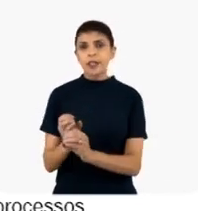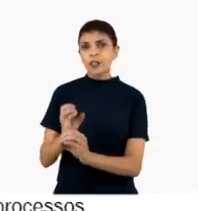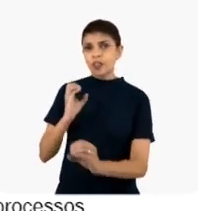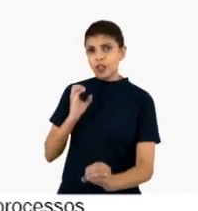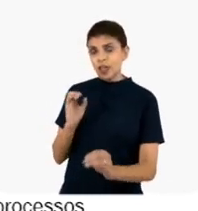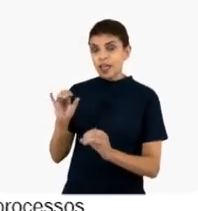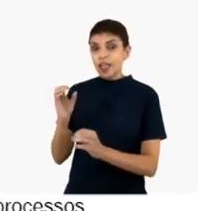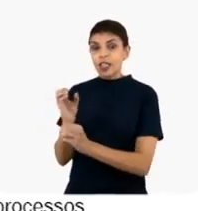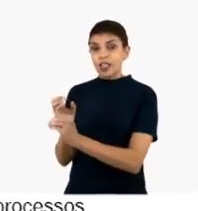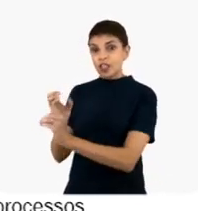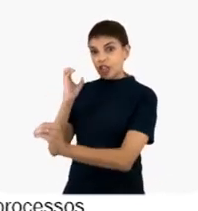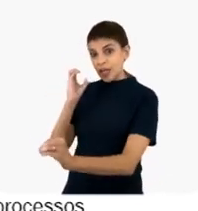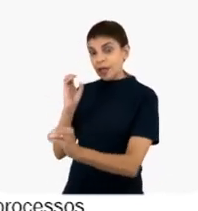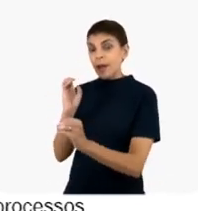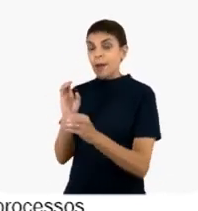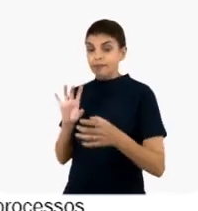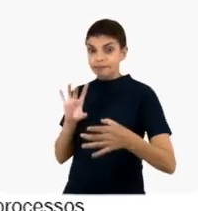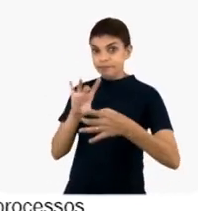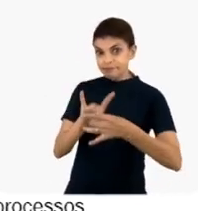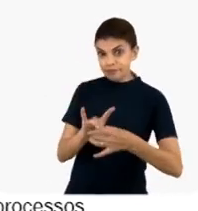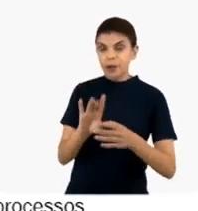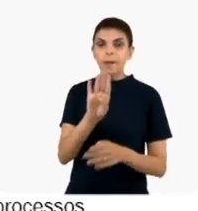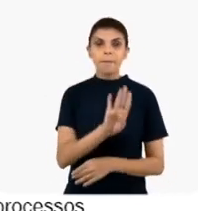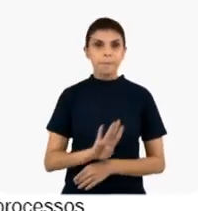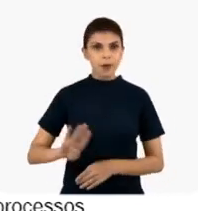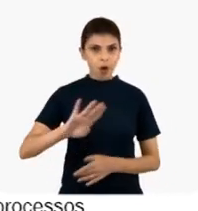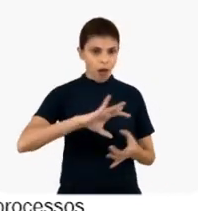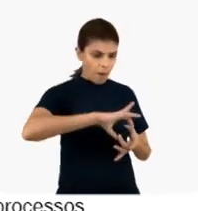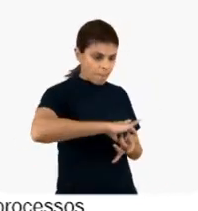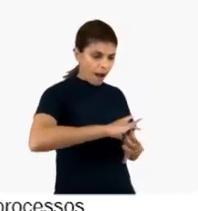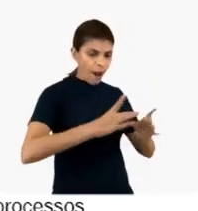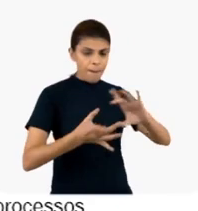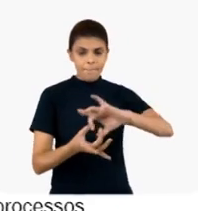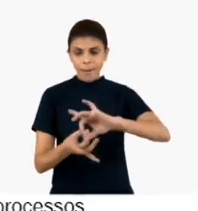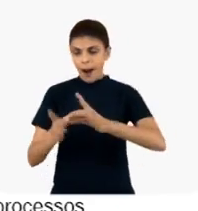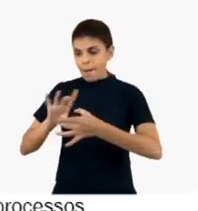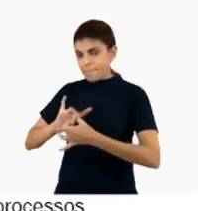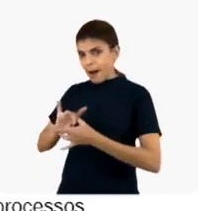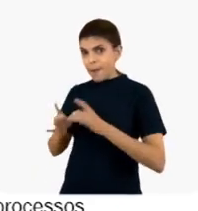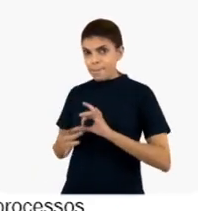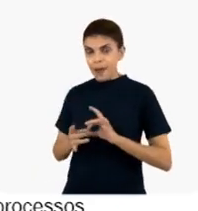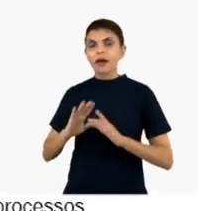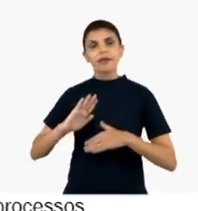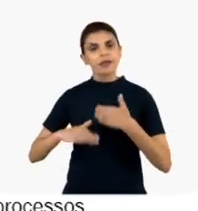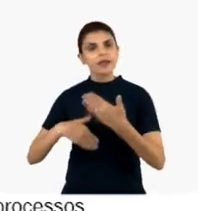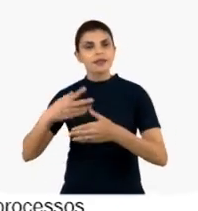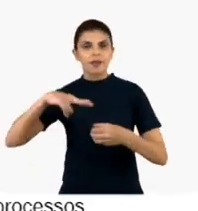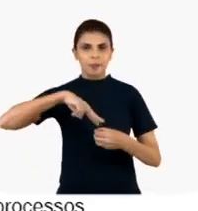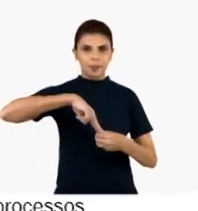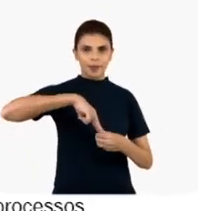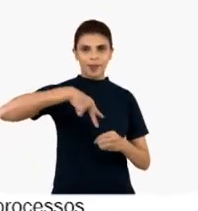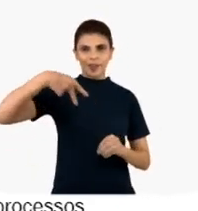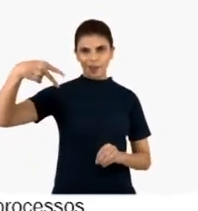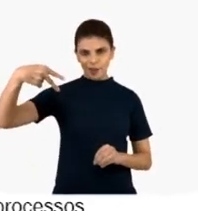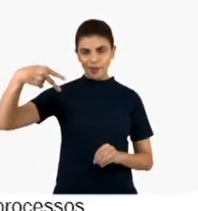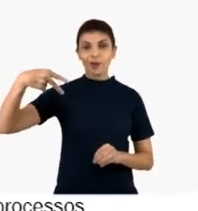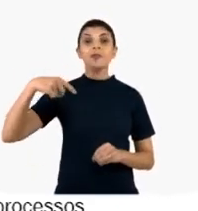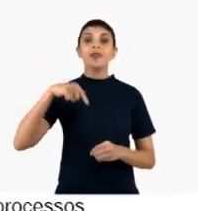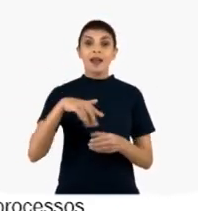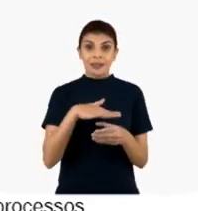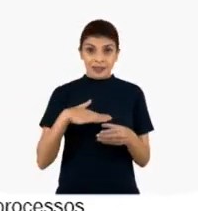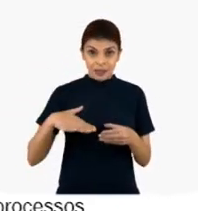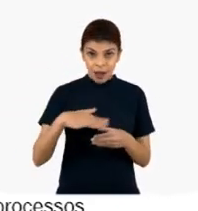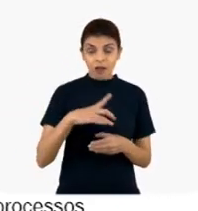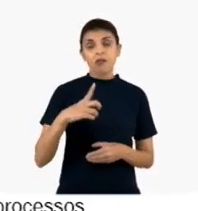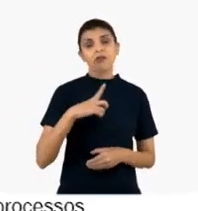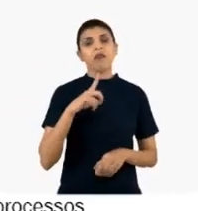ou a engenharia com a biologia. Ou entre elas, cada uma contribui um pouco para o desenvolvimento da biotecnologia. Estas